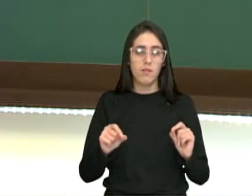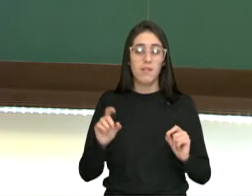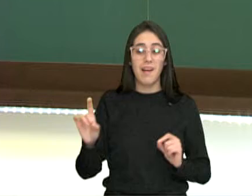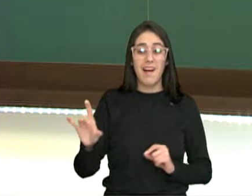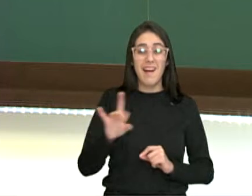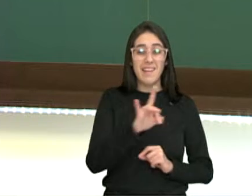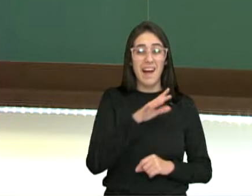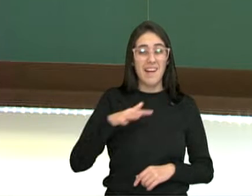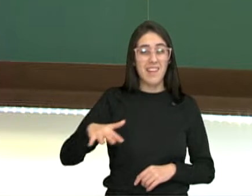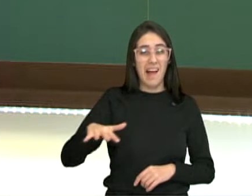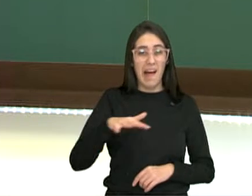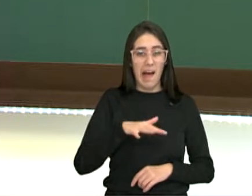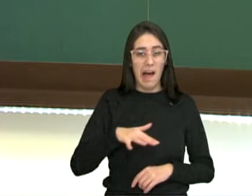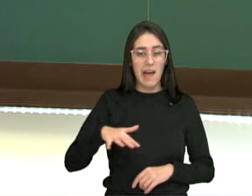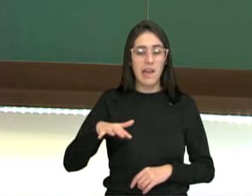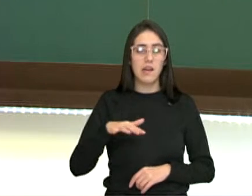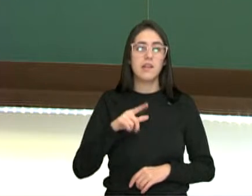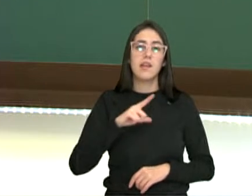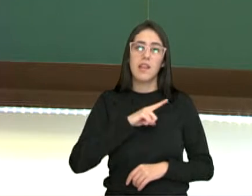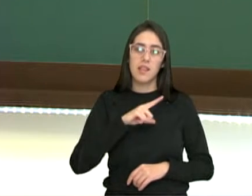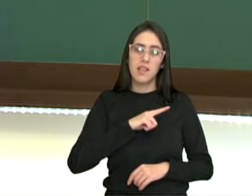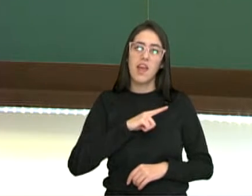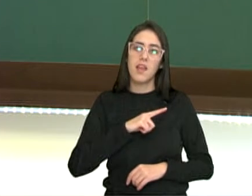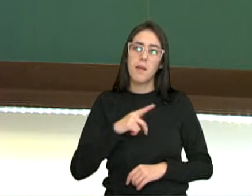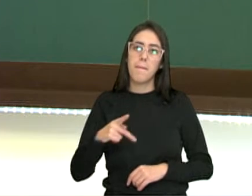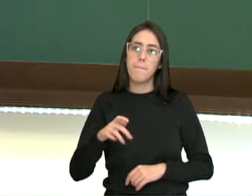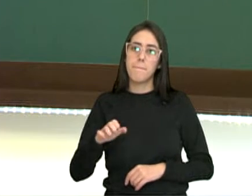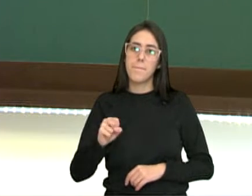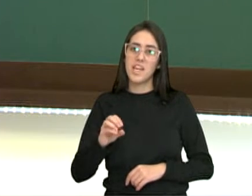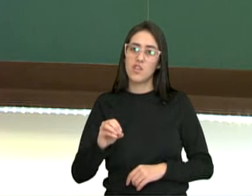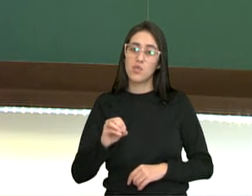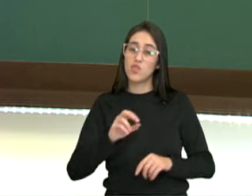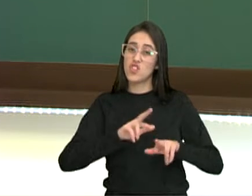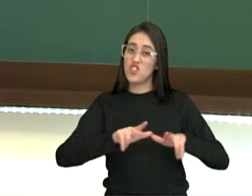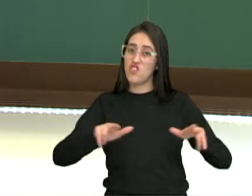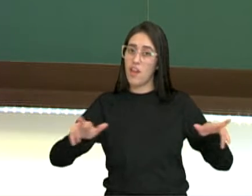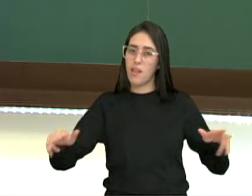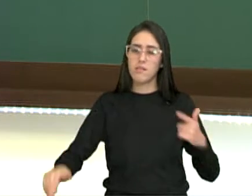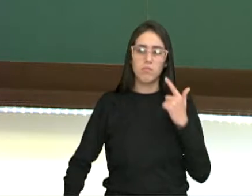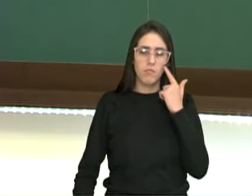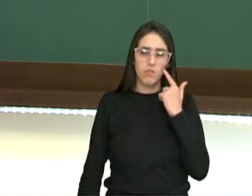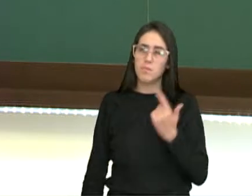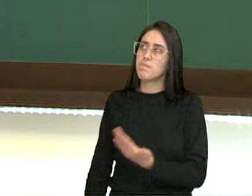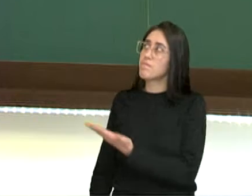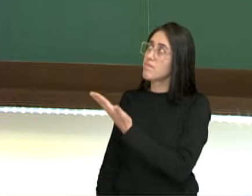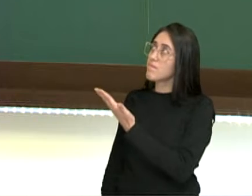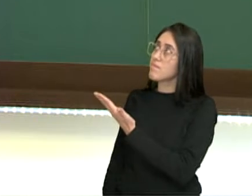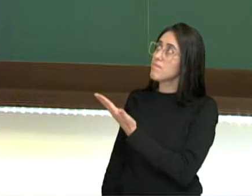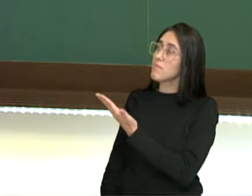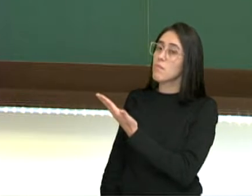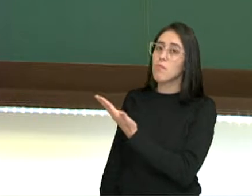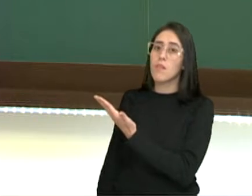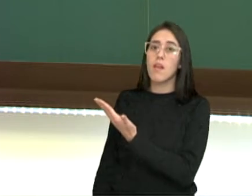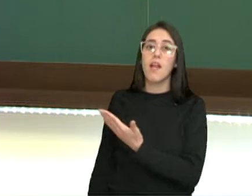de conhecimento tem um peso diferente, ok? Então, veja, eu tenho